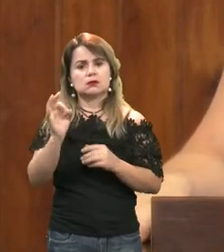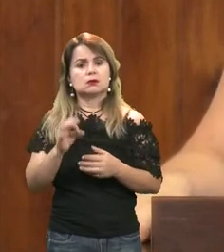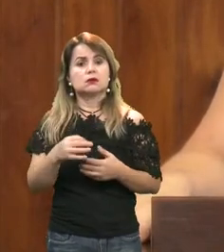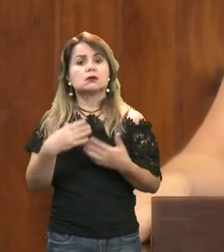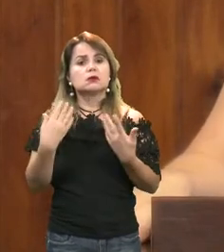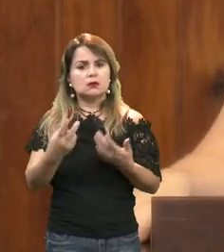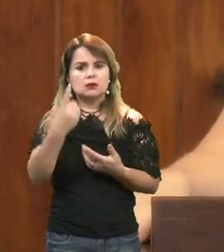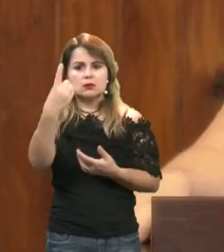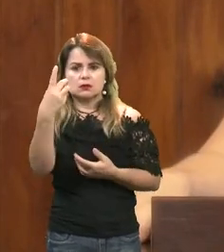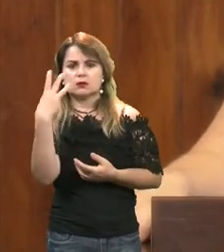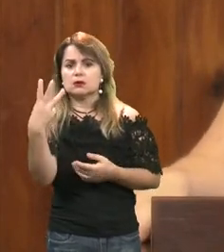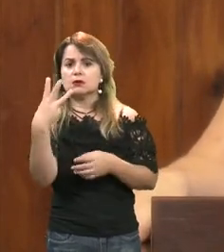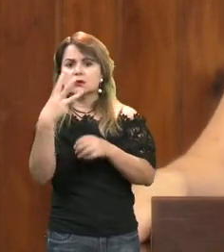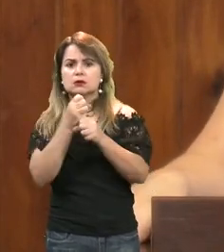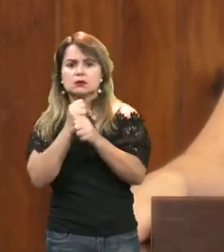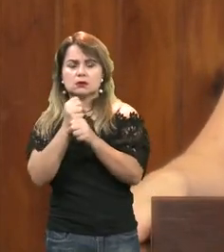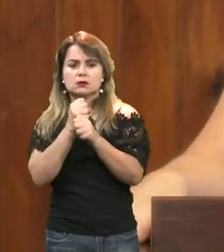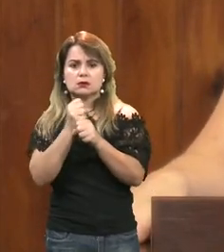13 anos.